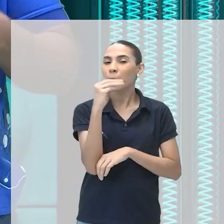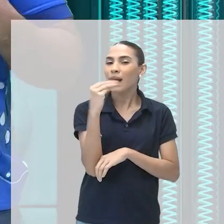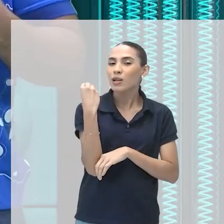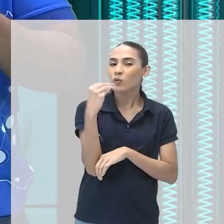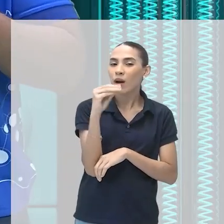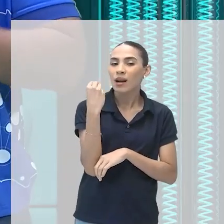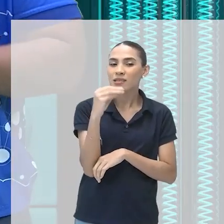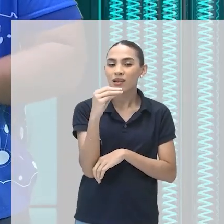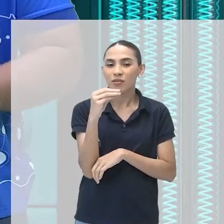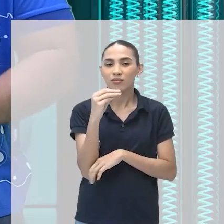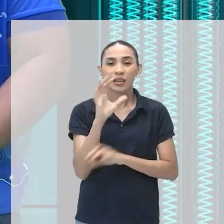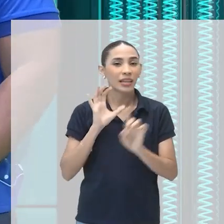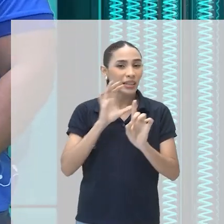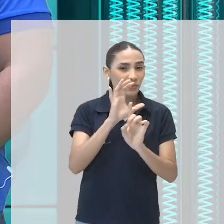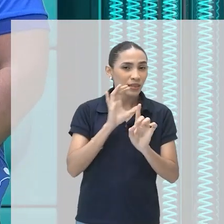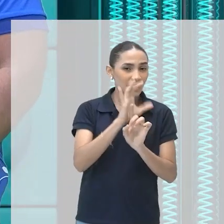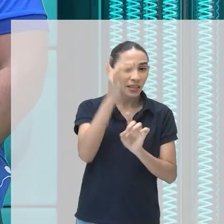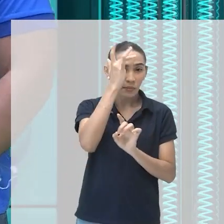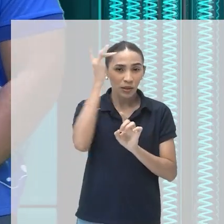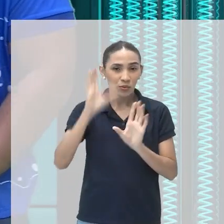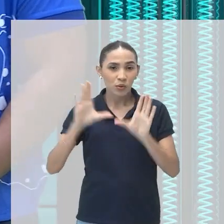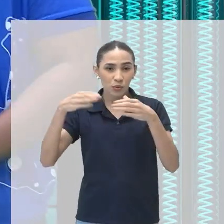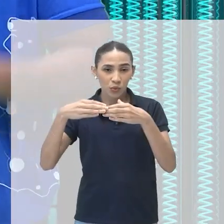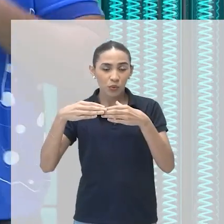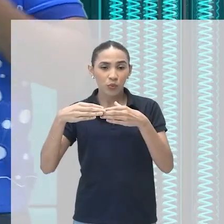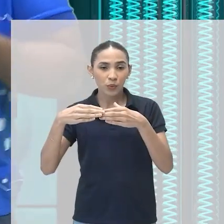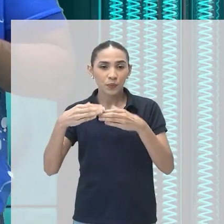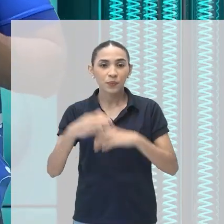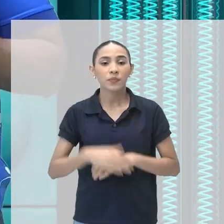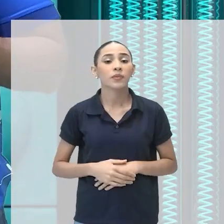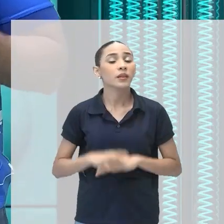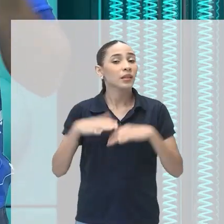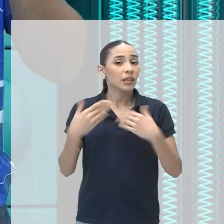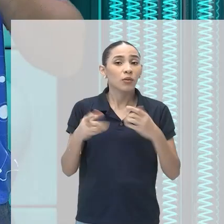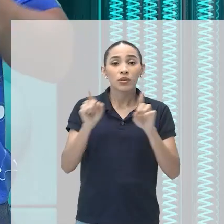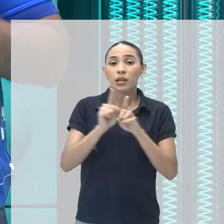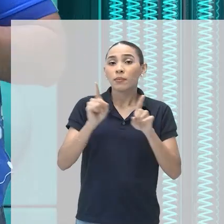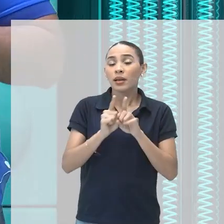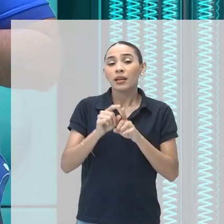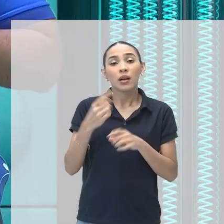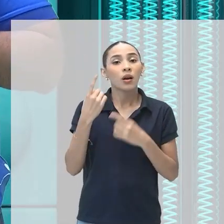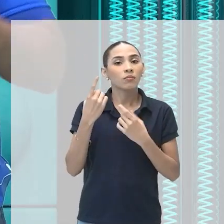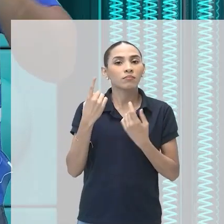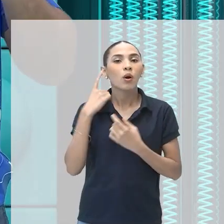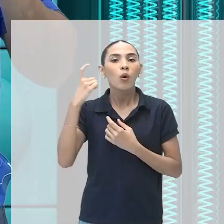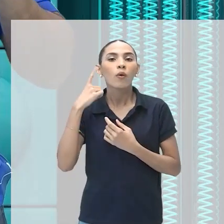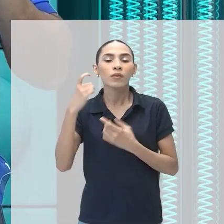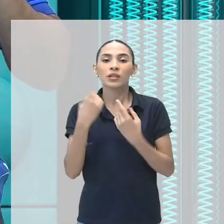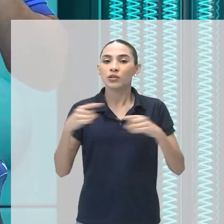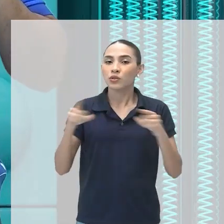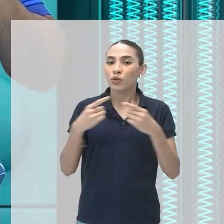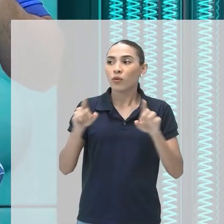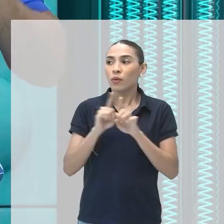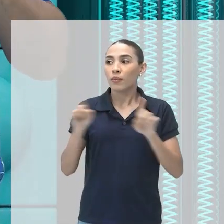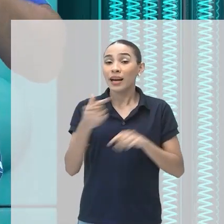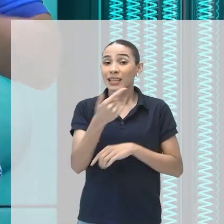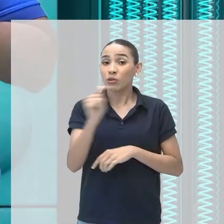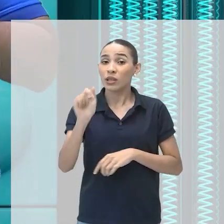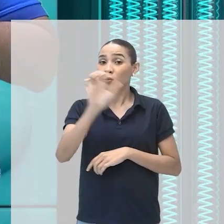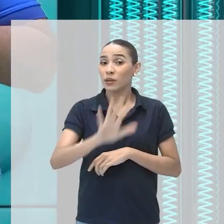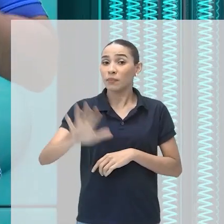no convencimento do público-alvo. E claro, para isso a gente vai ouvir mais uma vez, mas sem as imagens